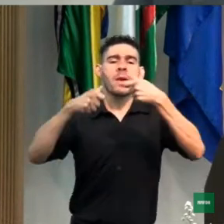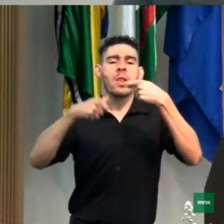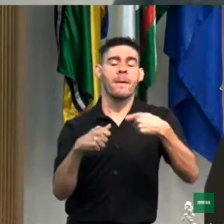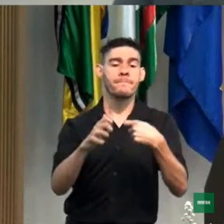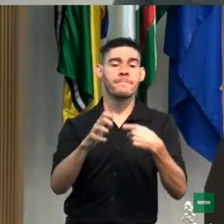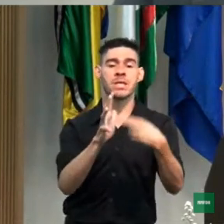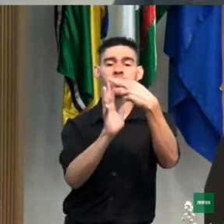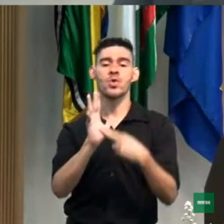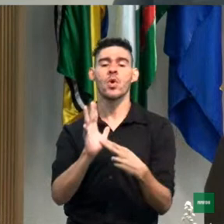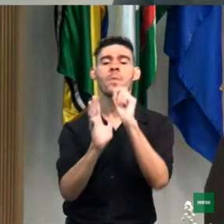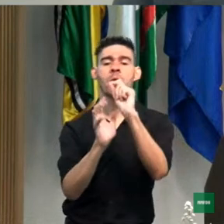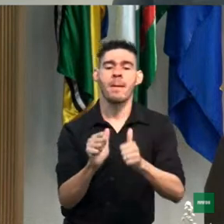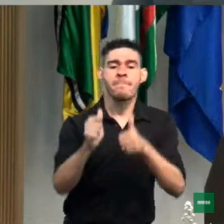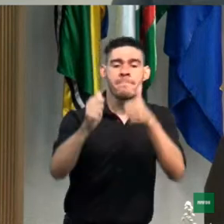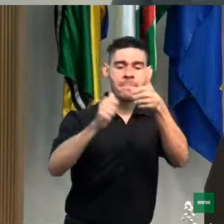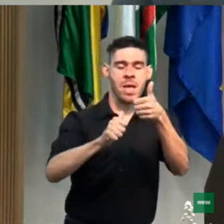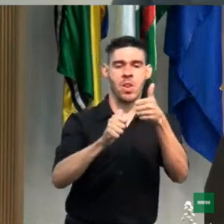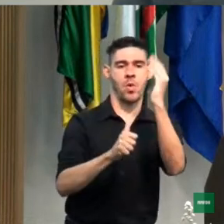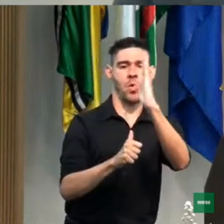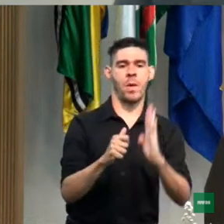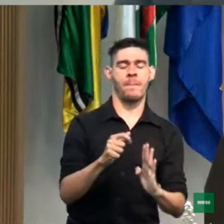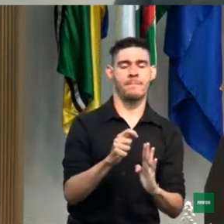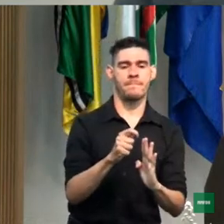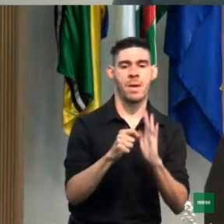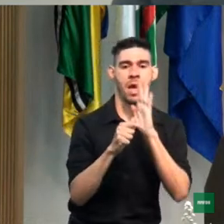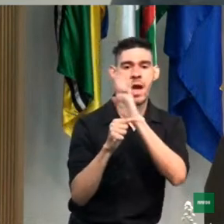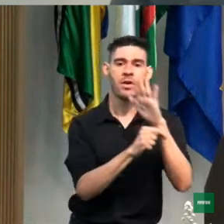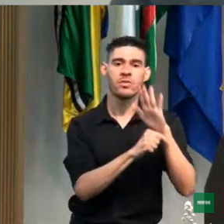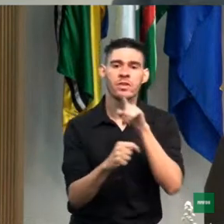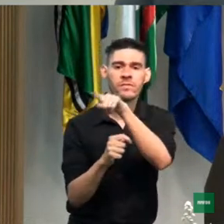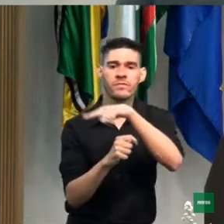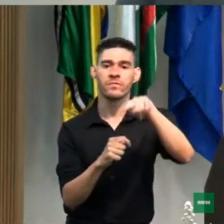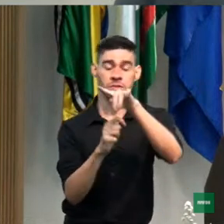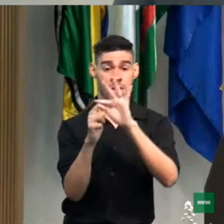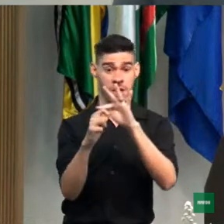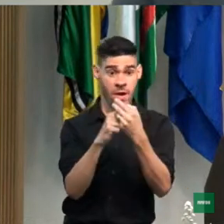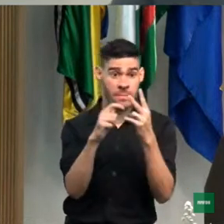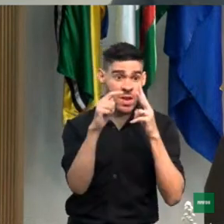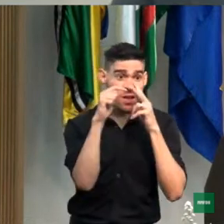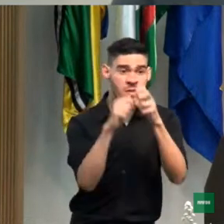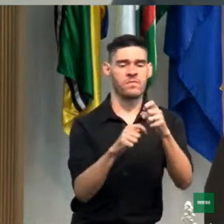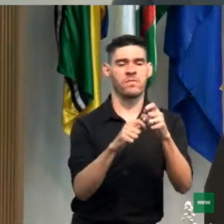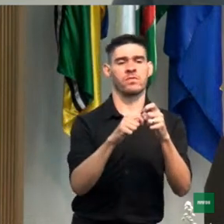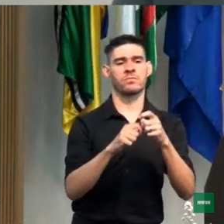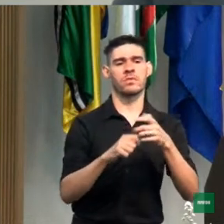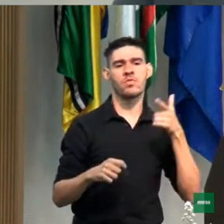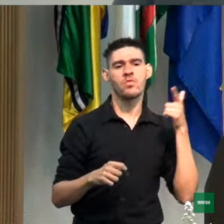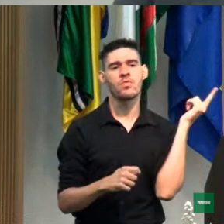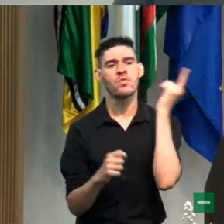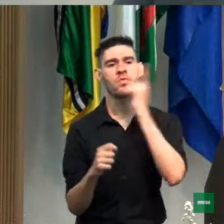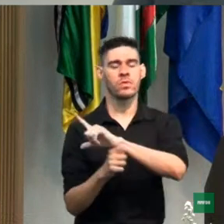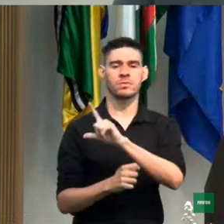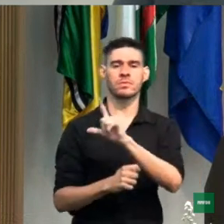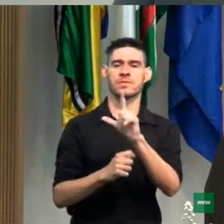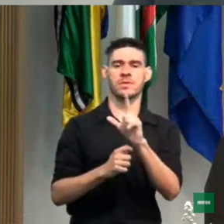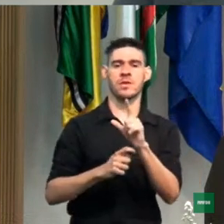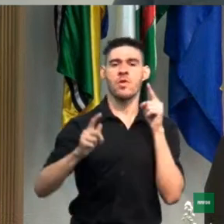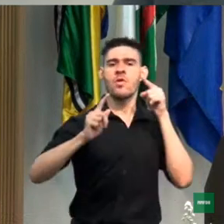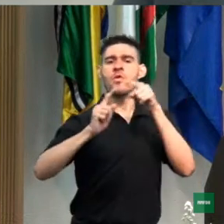Brasil para a gente poder ajudar vocês a fortalecerem família, a alcançarem esse grande objetivo nosso, que é o